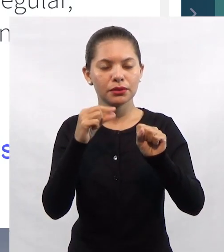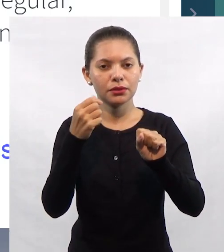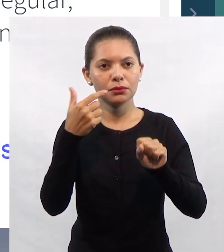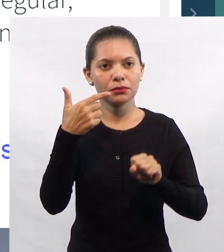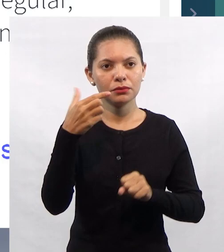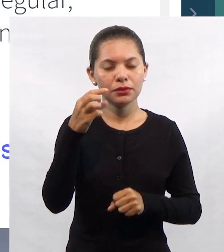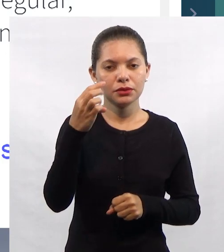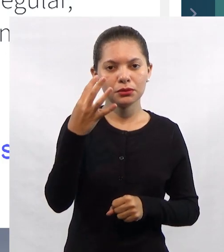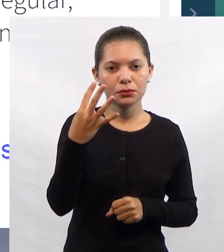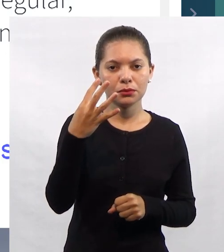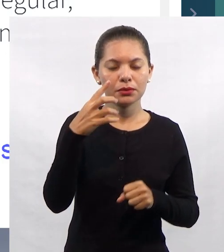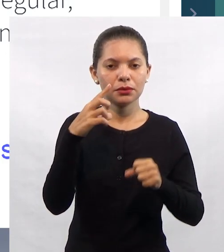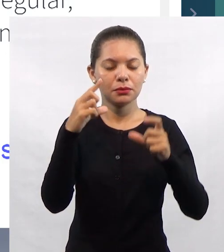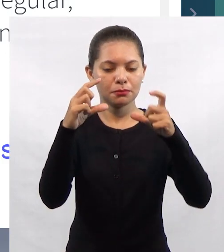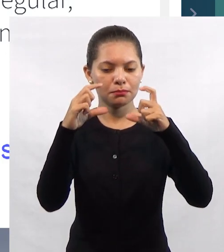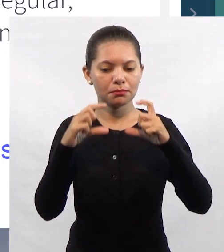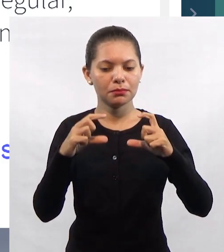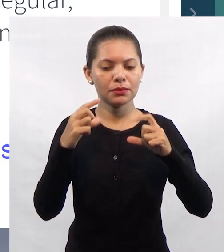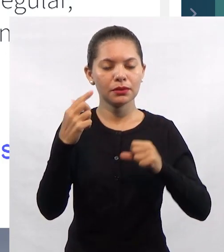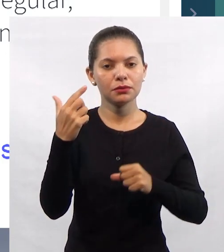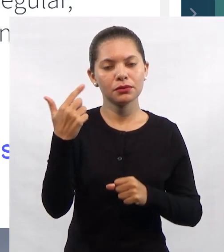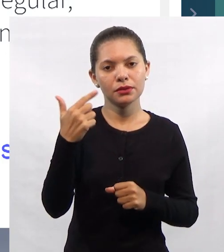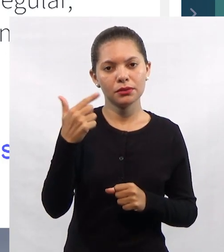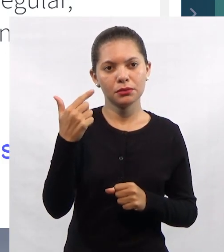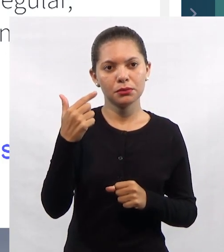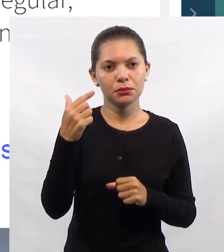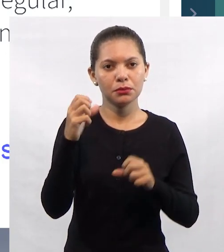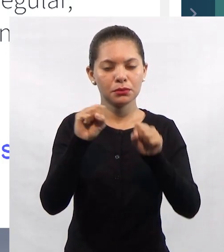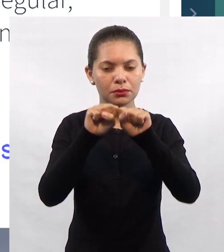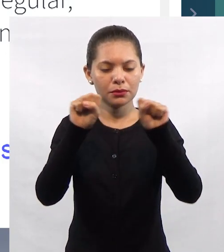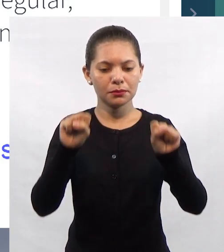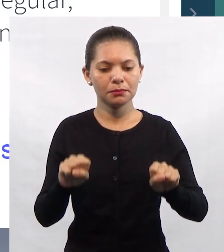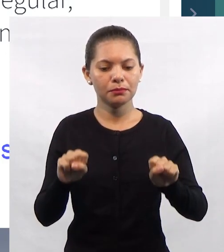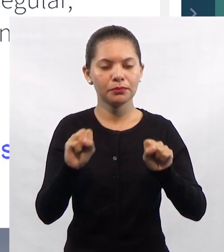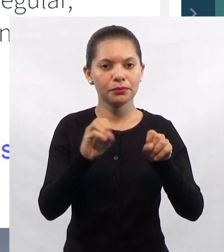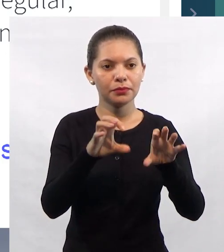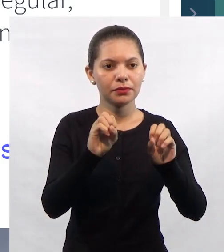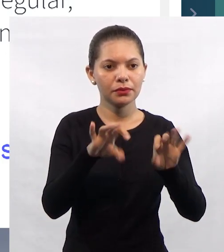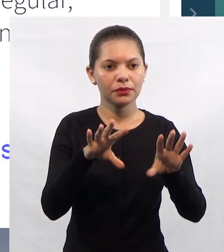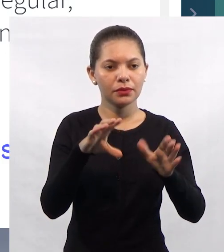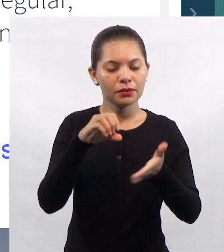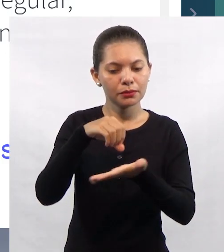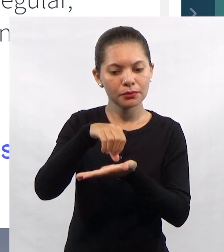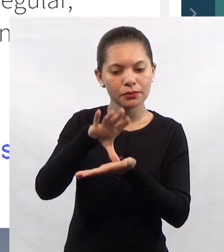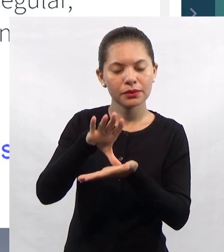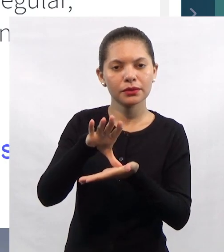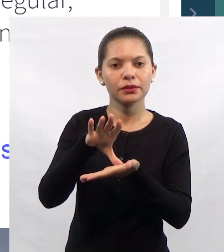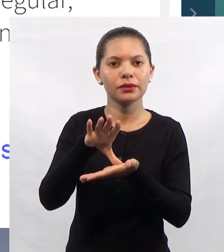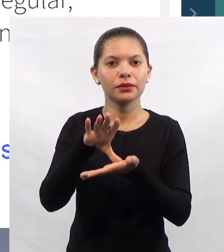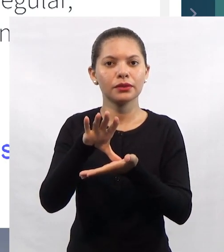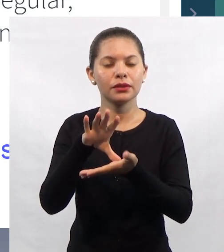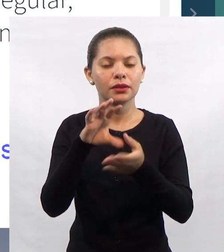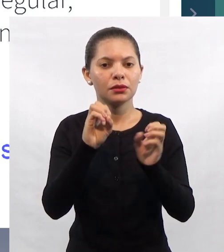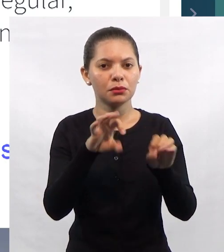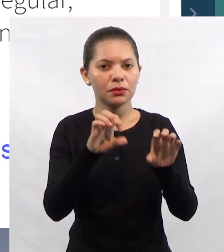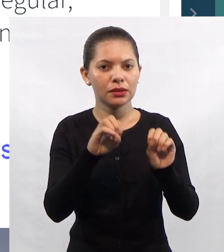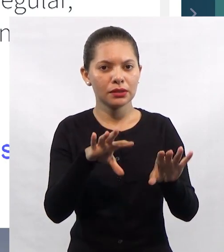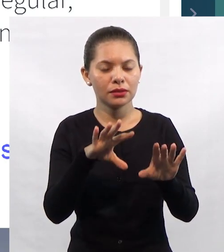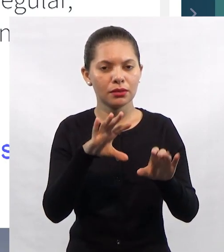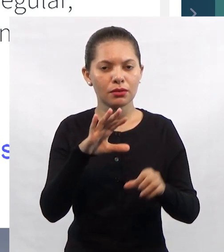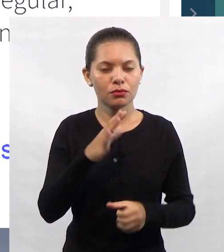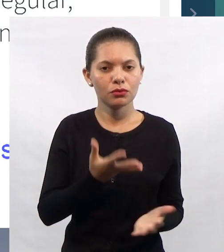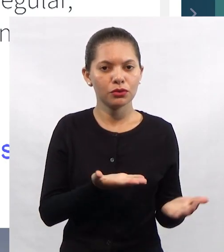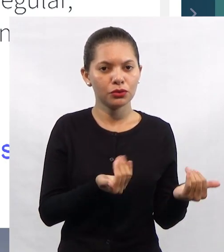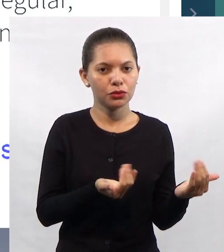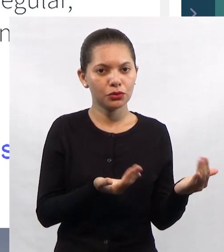24, parágrafo 2º, vai dizer: os sistemas de ensino disporão sobre a oferta de educação de jovens e adultos